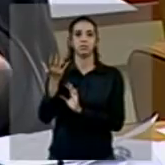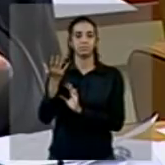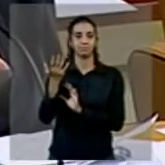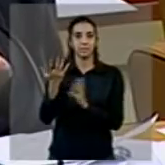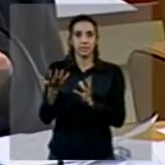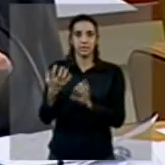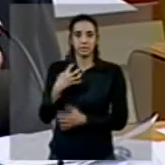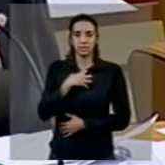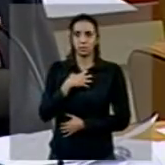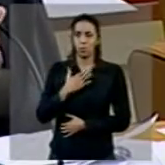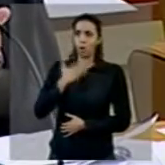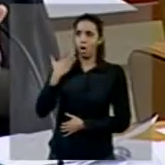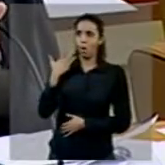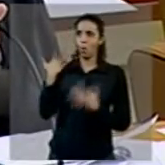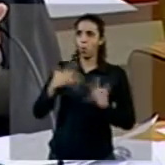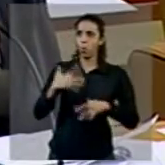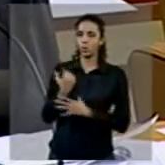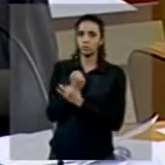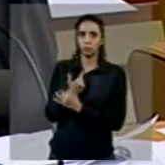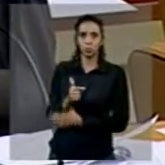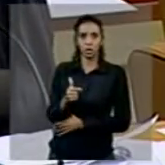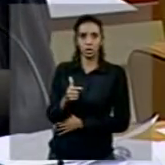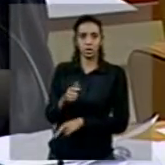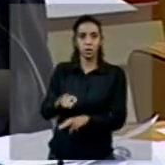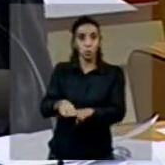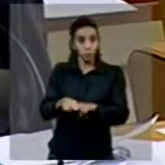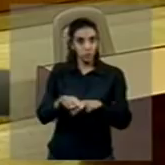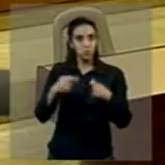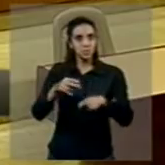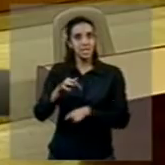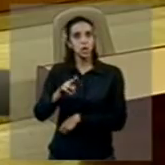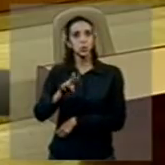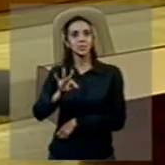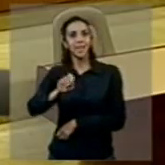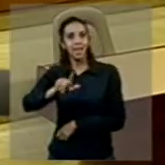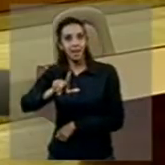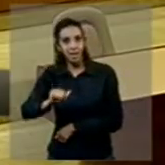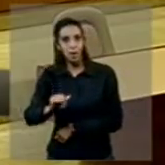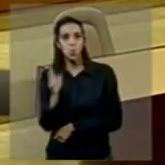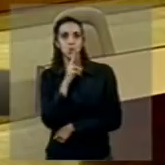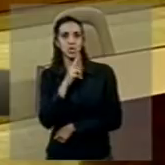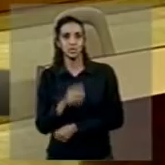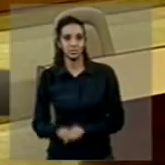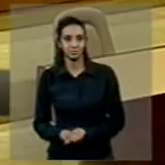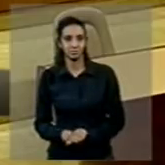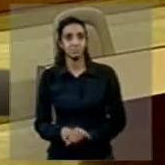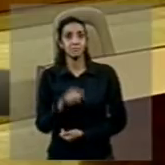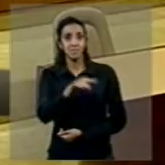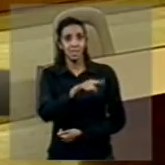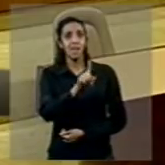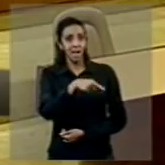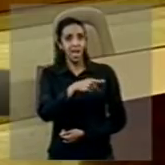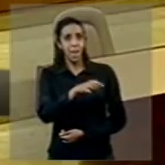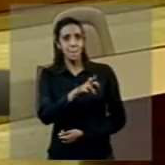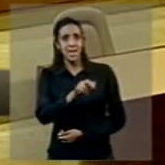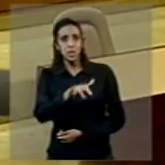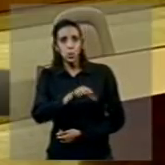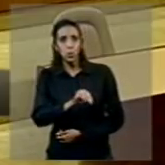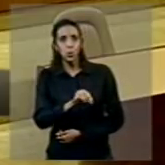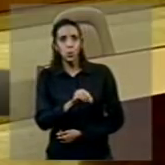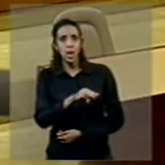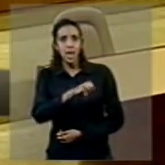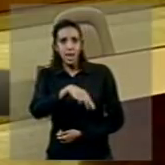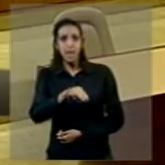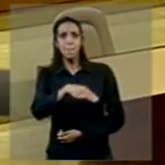insegurança, uma surpresa. Daí a necessidade da tutela de urgência. Aqui é periculo in mora esperado. Toma 10 dias das